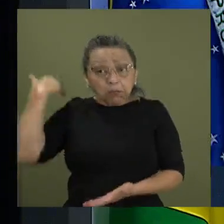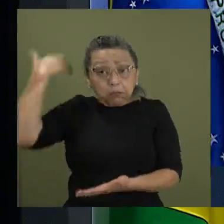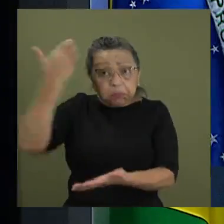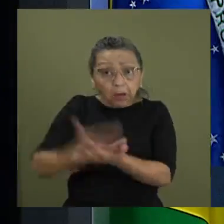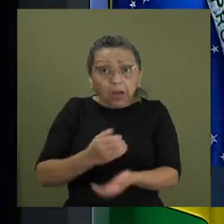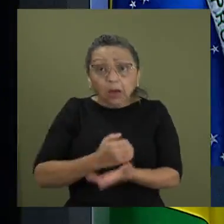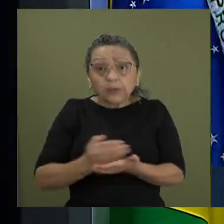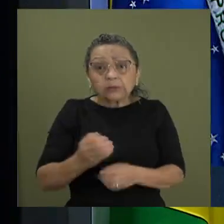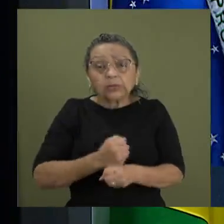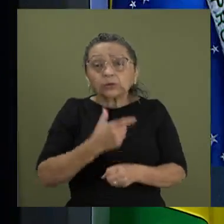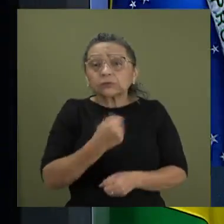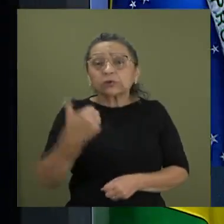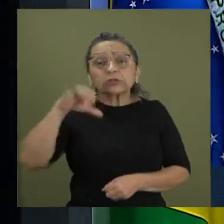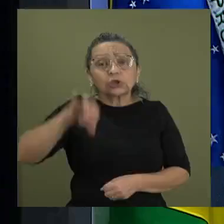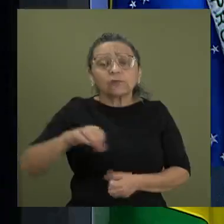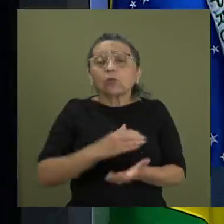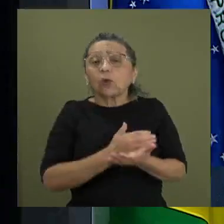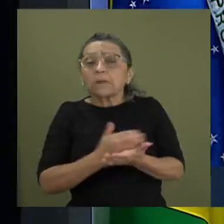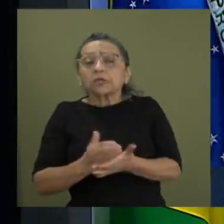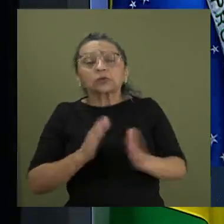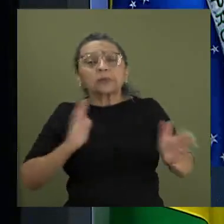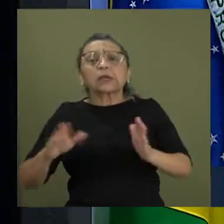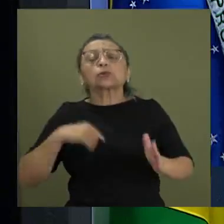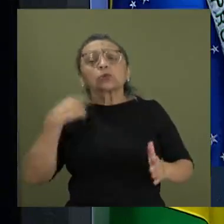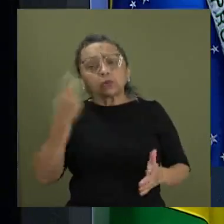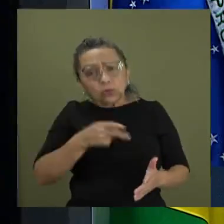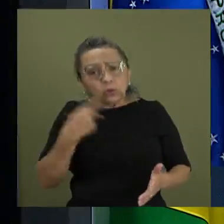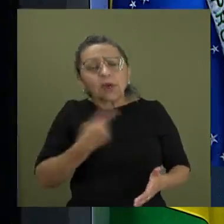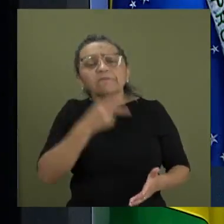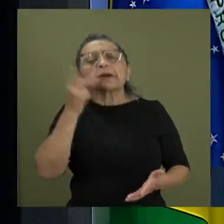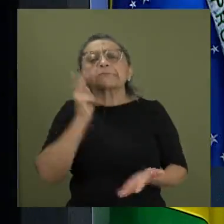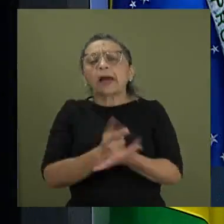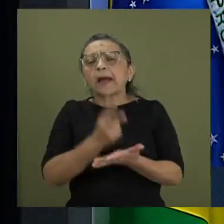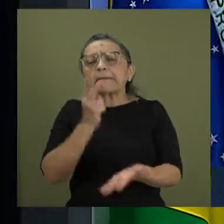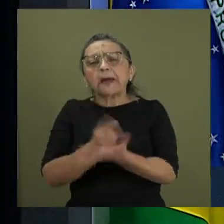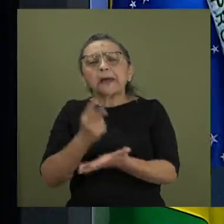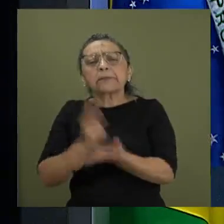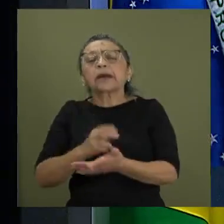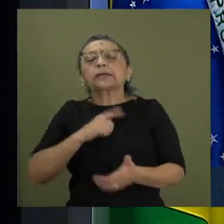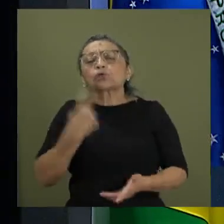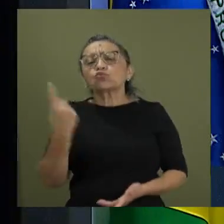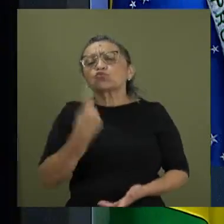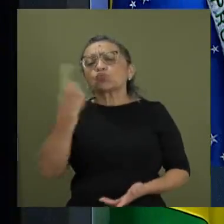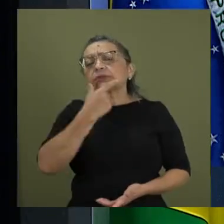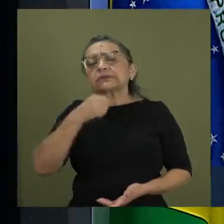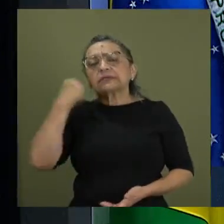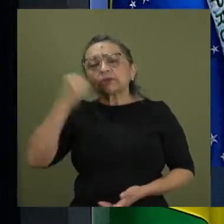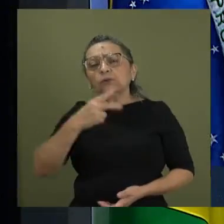2019, desde o começo do mandato. Tem um senador que é o Plínio Valério que fala isso quase todo dia.